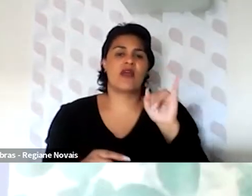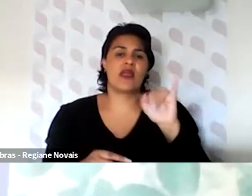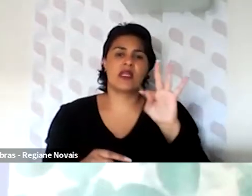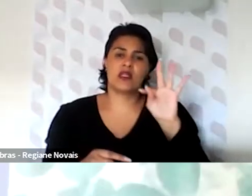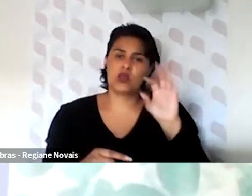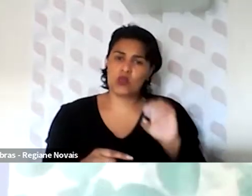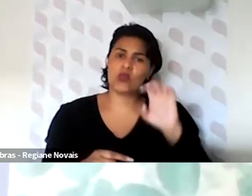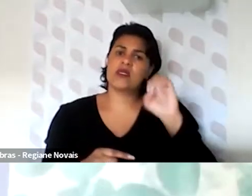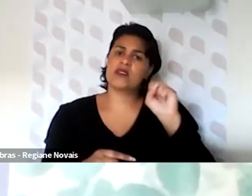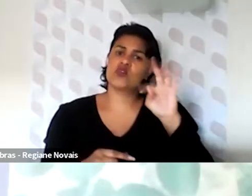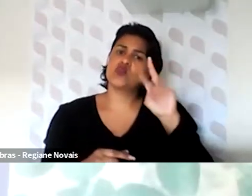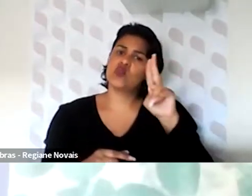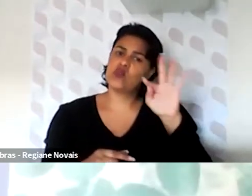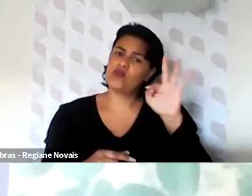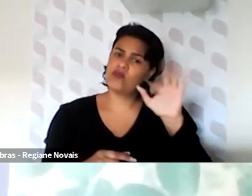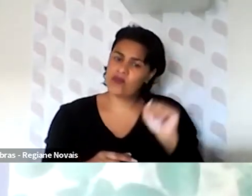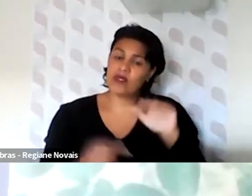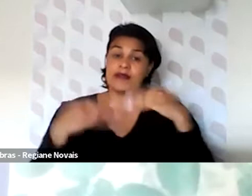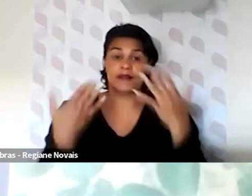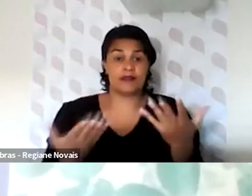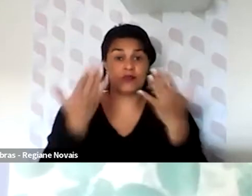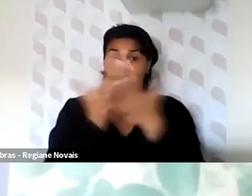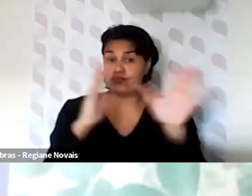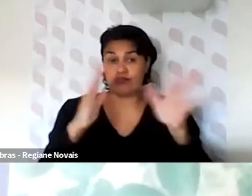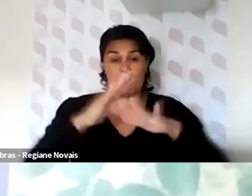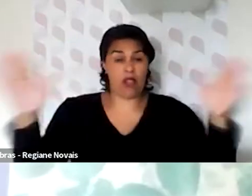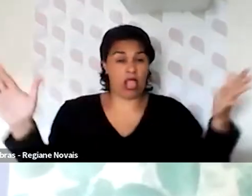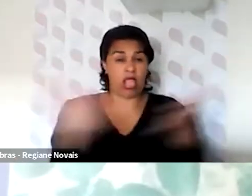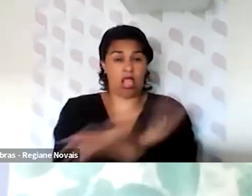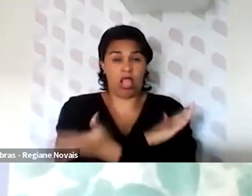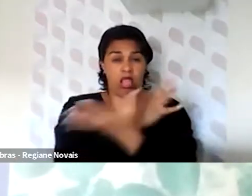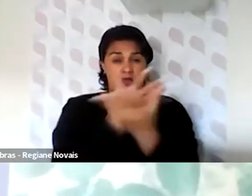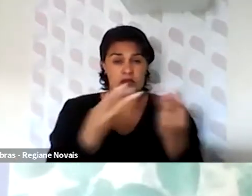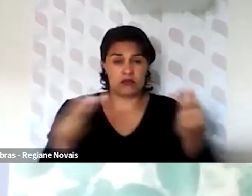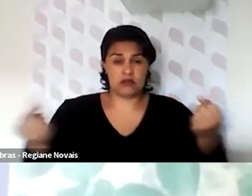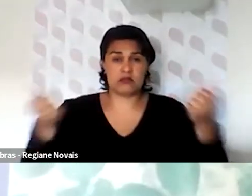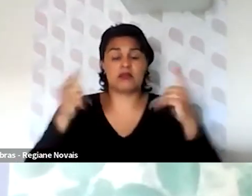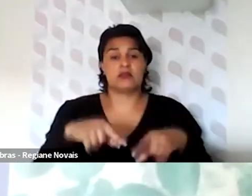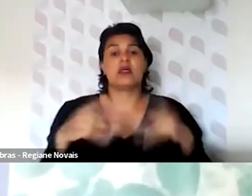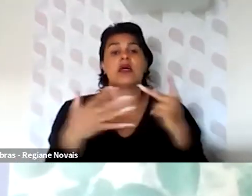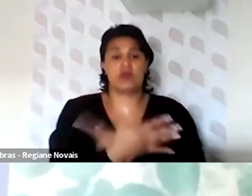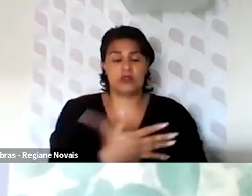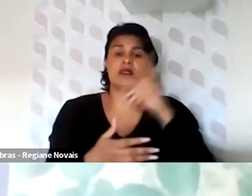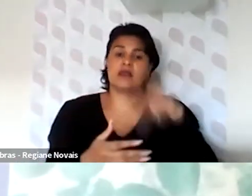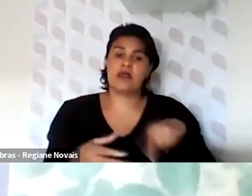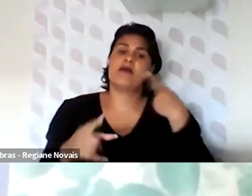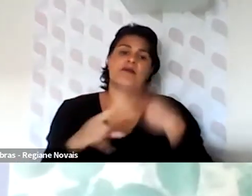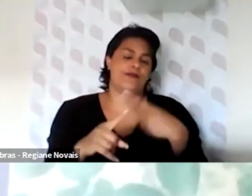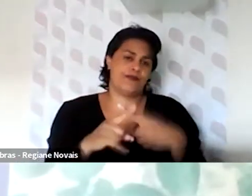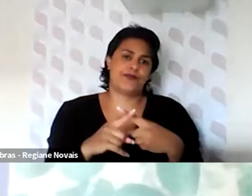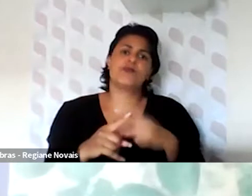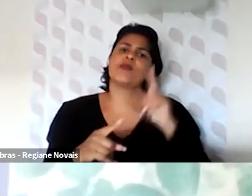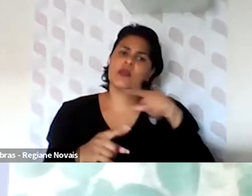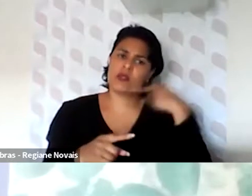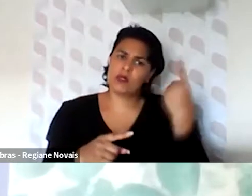destruição é tanta que a gente já está perdendo esse poder. E a gente tem que entender que, além da preservação, a gente também, a partir